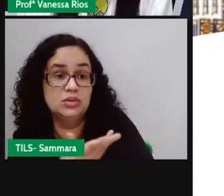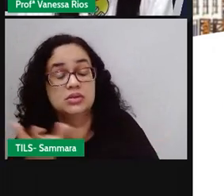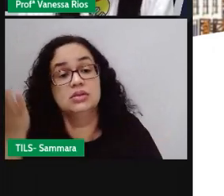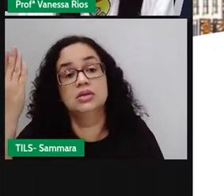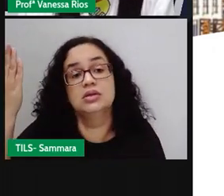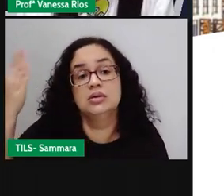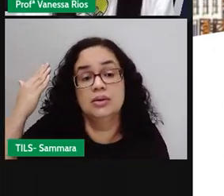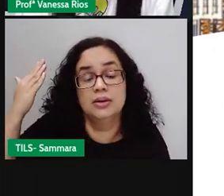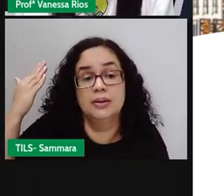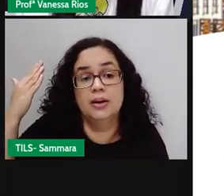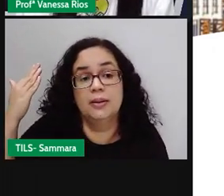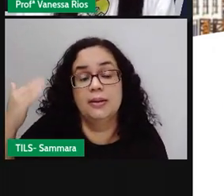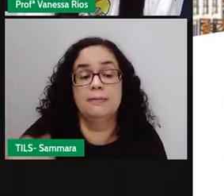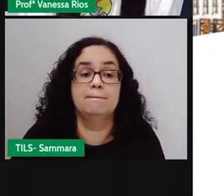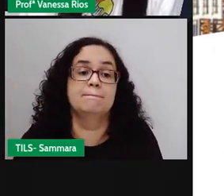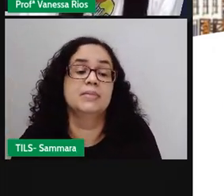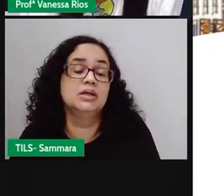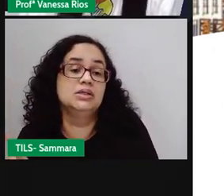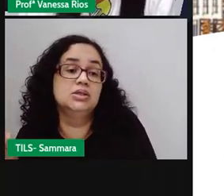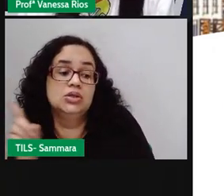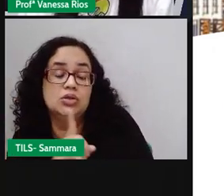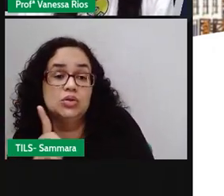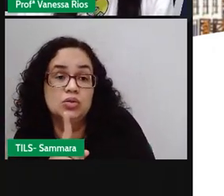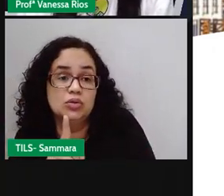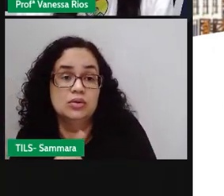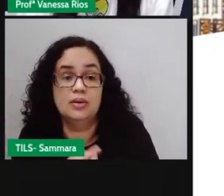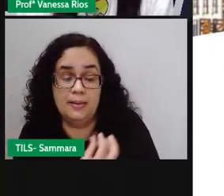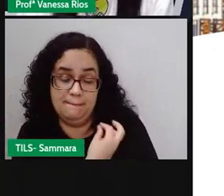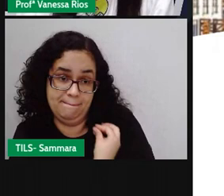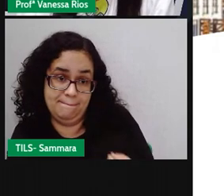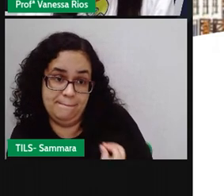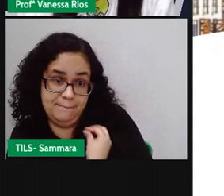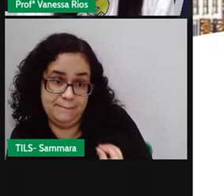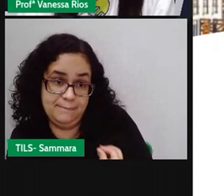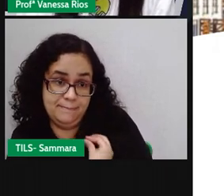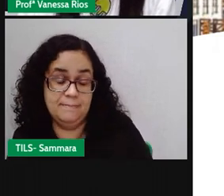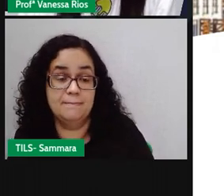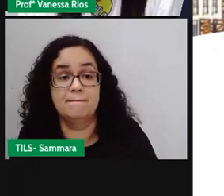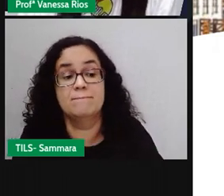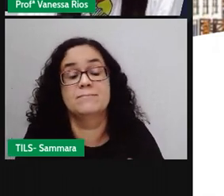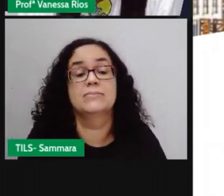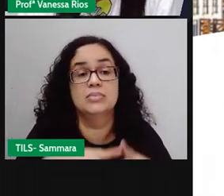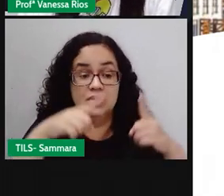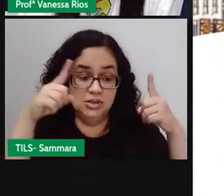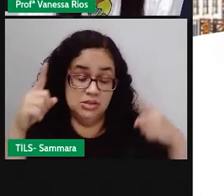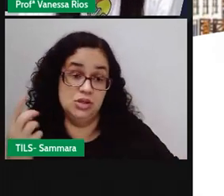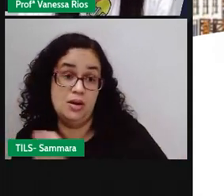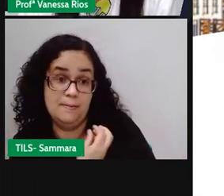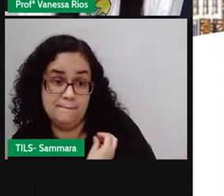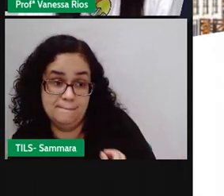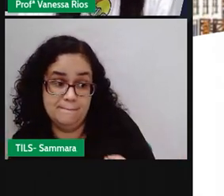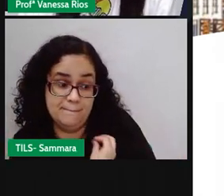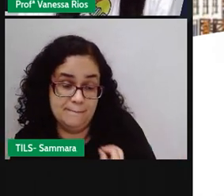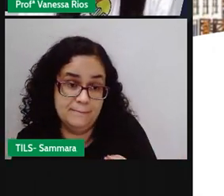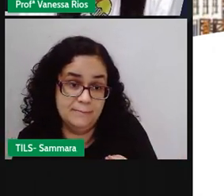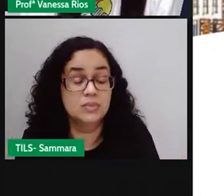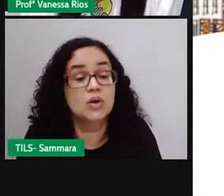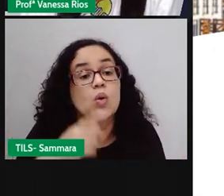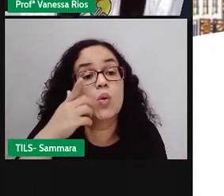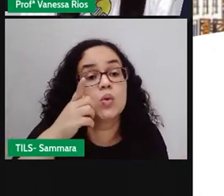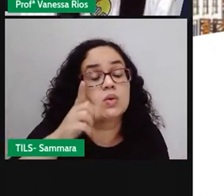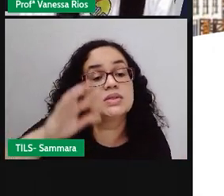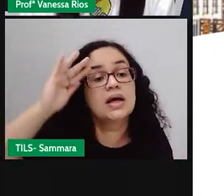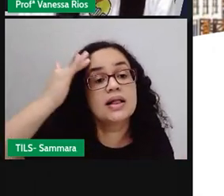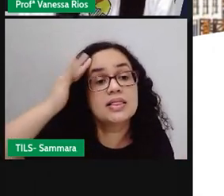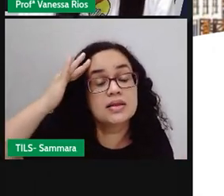já se passaram, que não fazem parte do nosso presente, mas que estão presentes. E a gente consegue entender